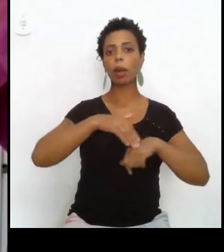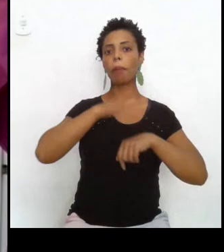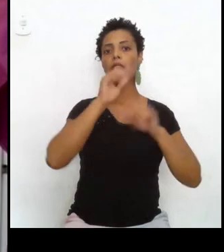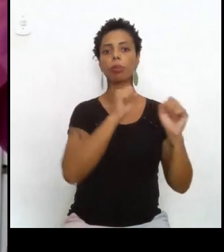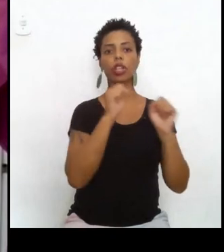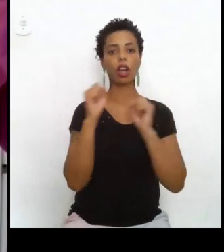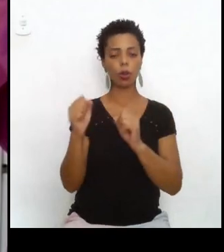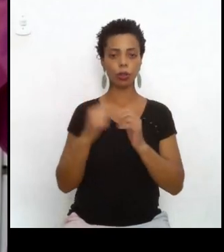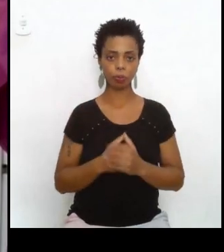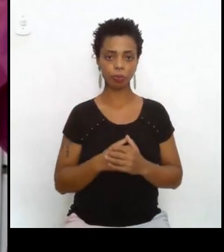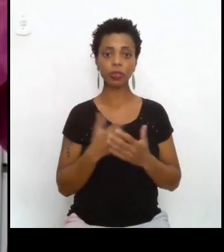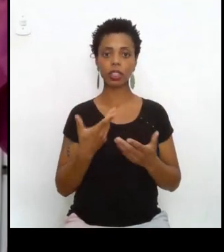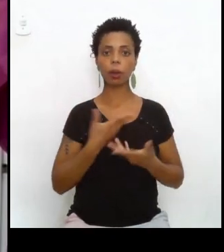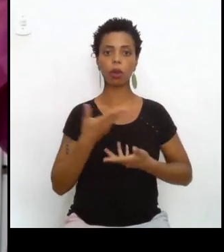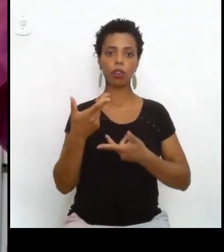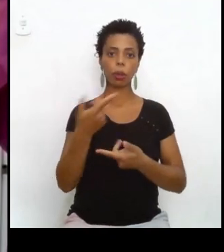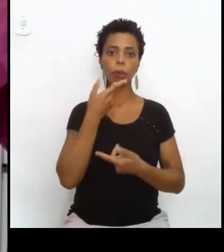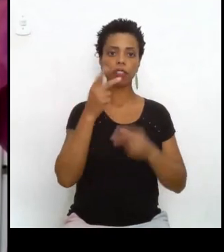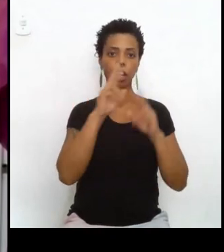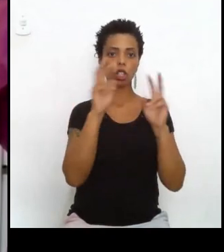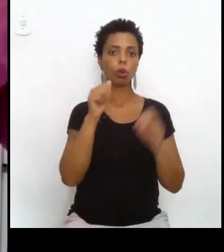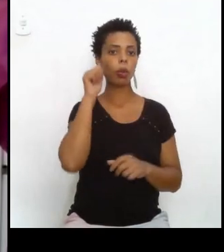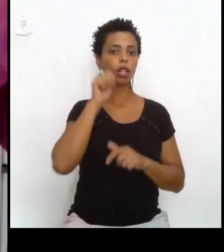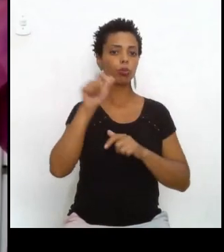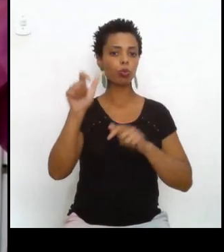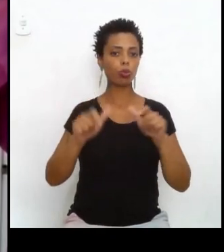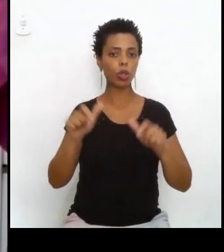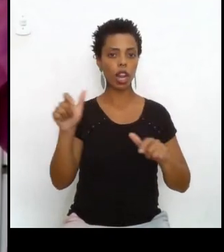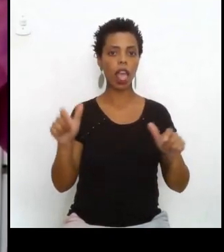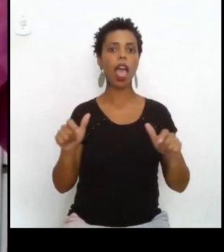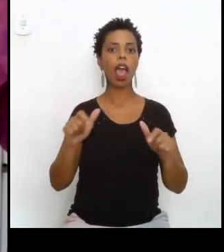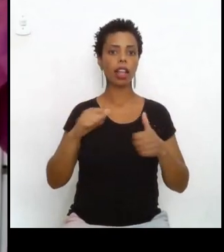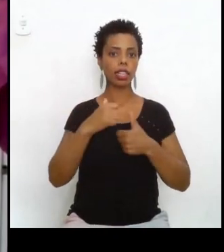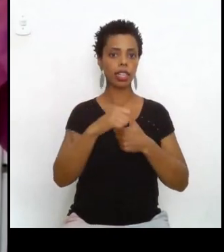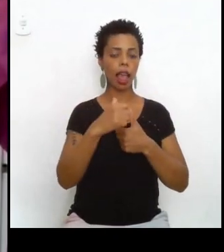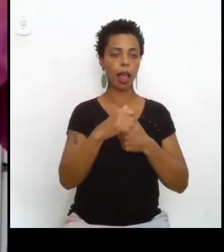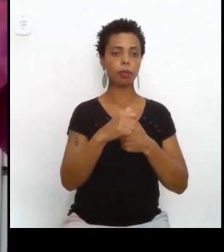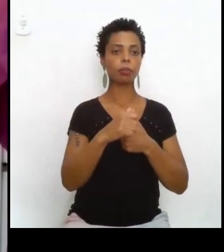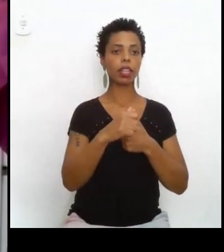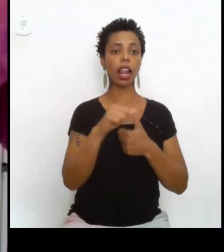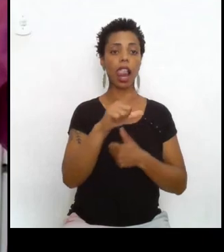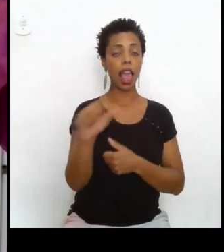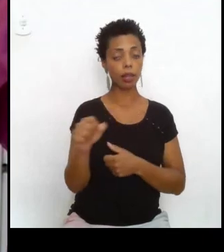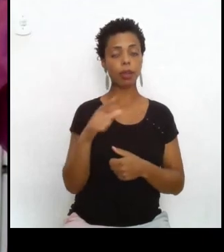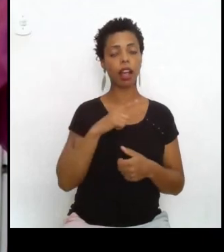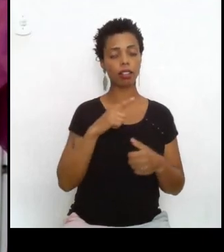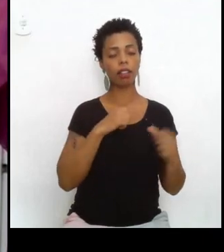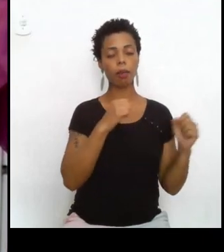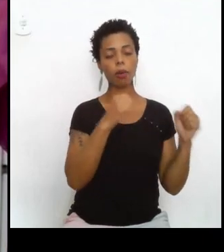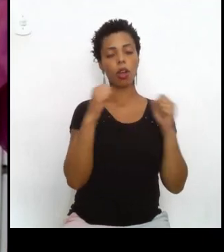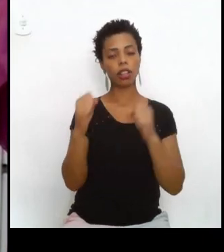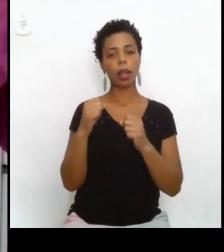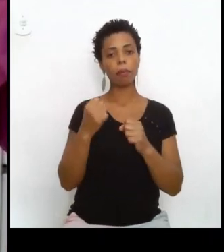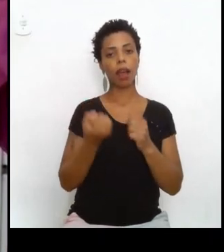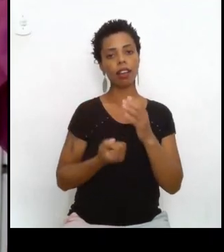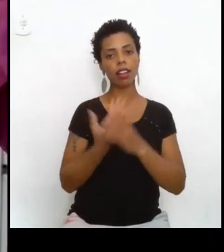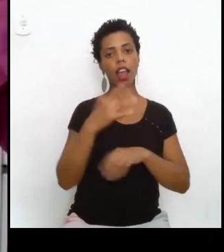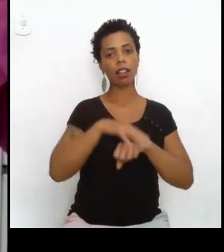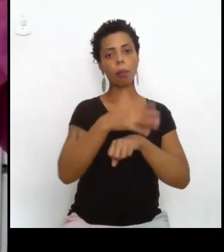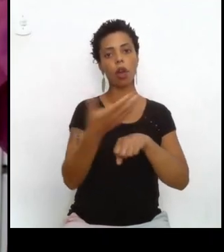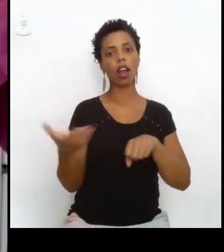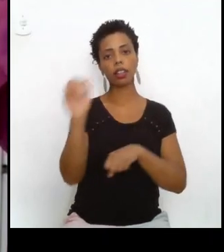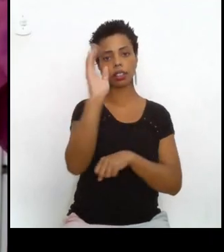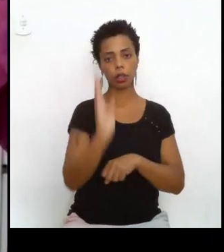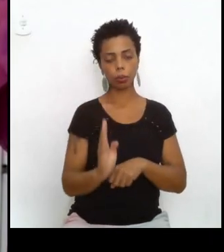falar dessa mesa que sobre a potência das mulheres lésbicas na consolidação da Democracia brasileira é só o texto